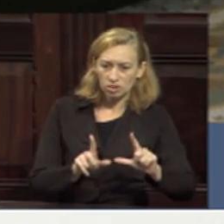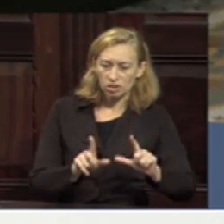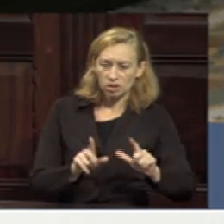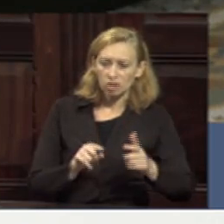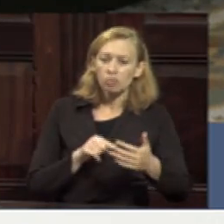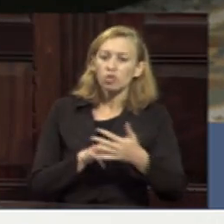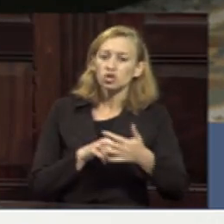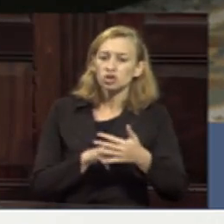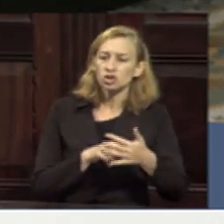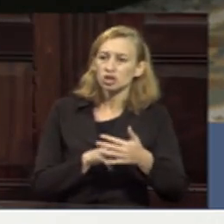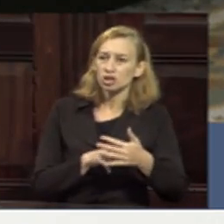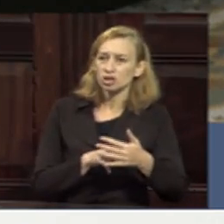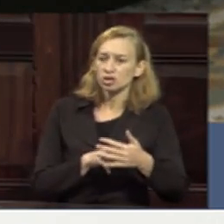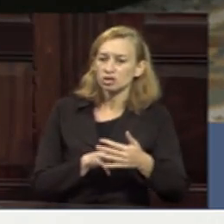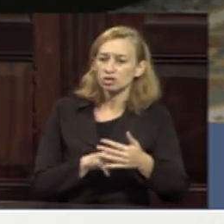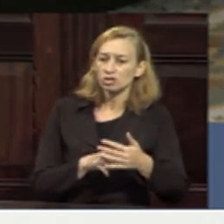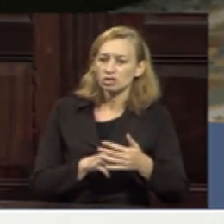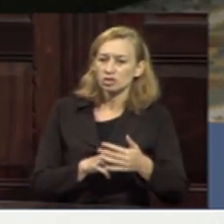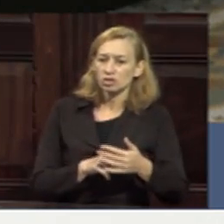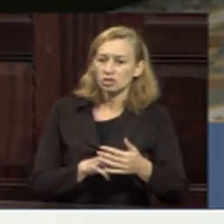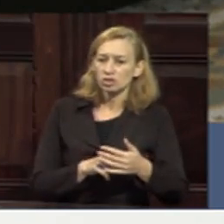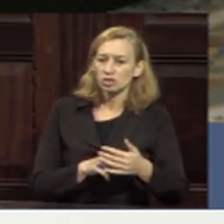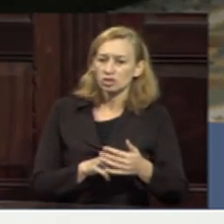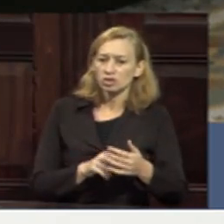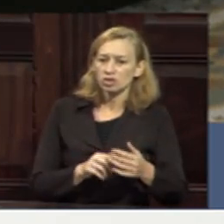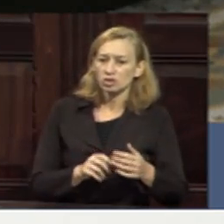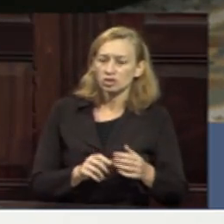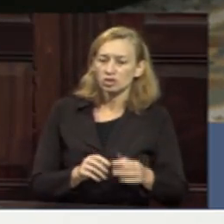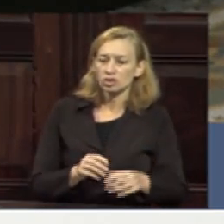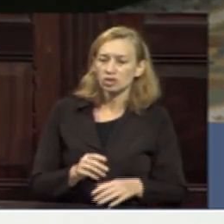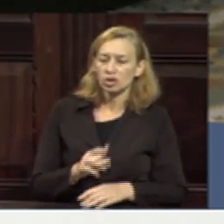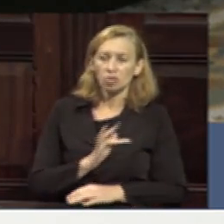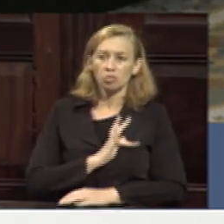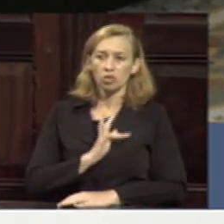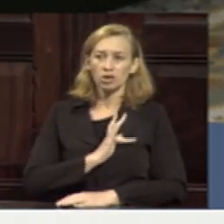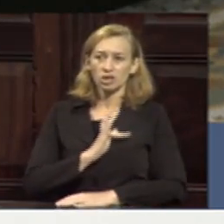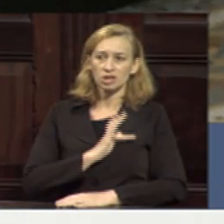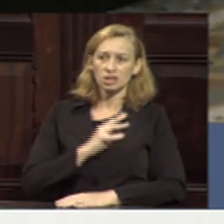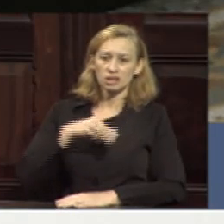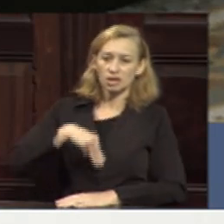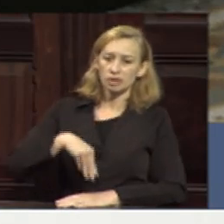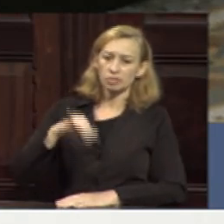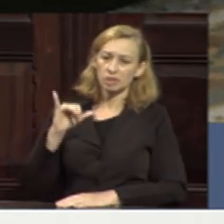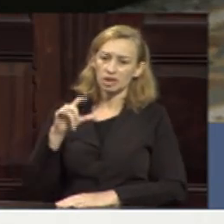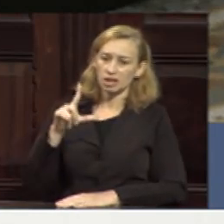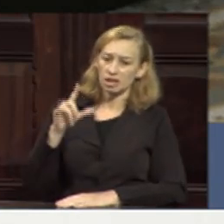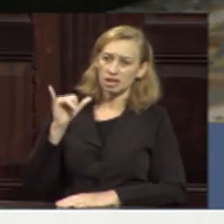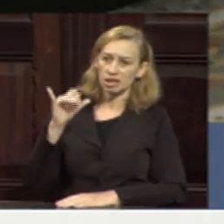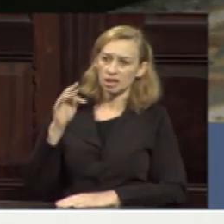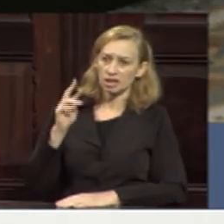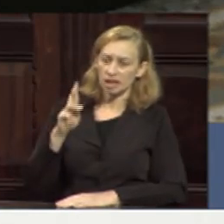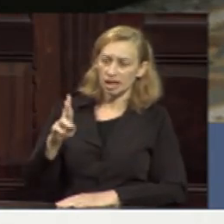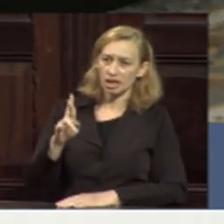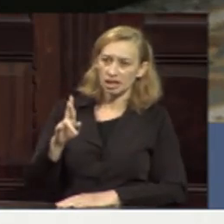alcançam uma unidade da Polícia Militar e seus integrantes. As acusações primeiras.